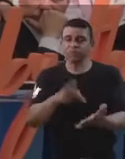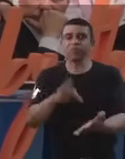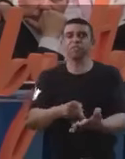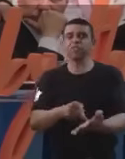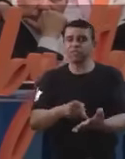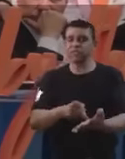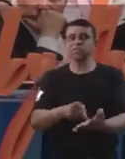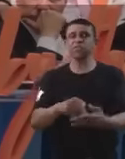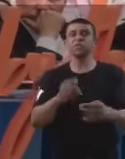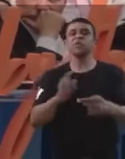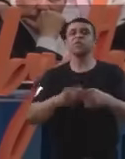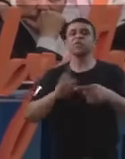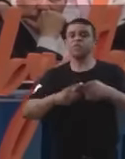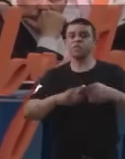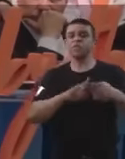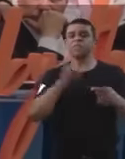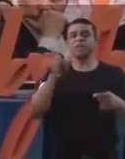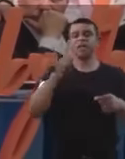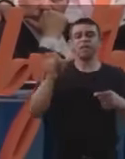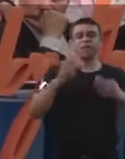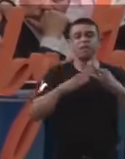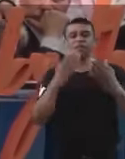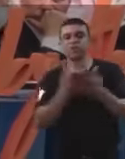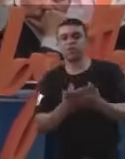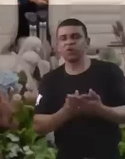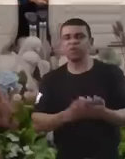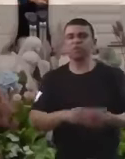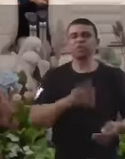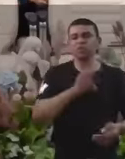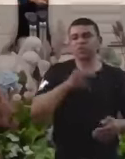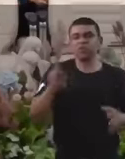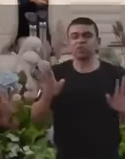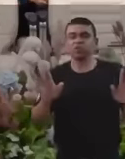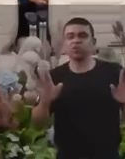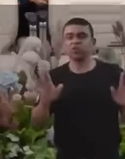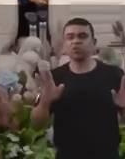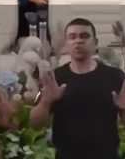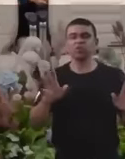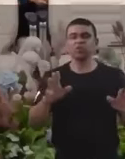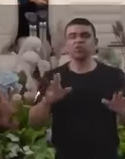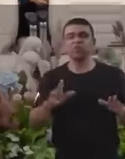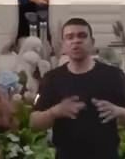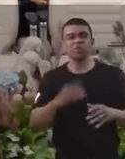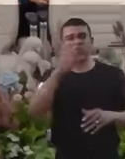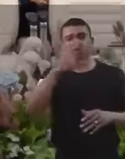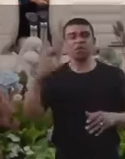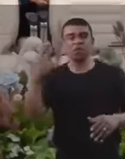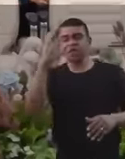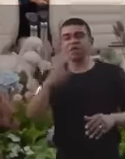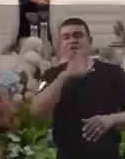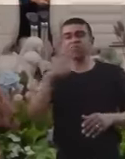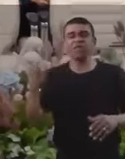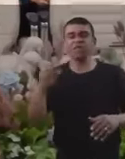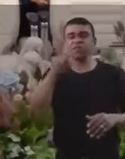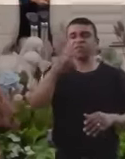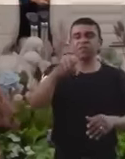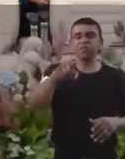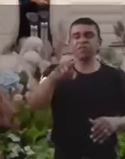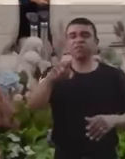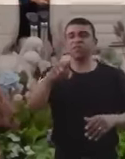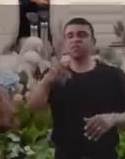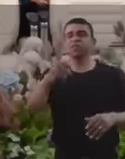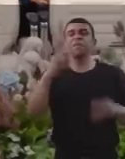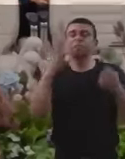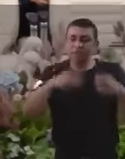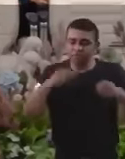só sabe apresentar ideologias. Se você me negar diante dos homens, eu vou te negar diante dos anjos.